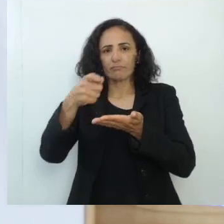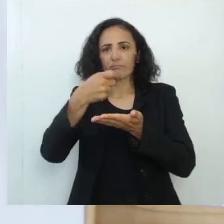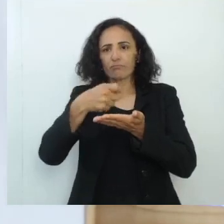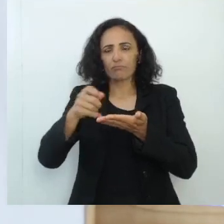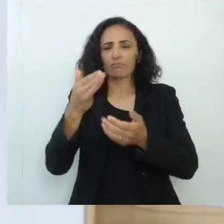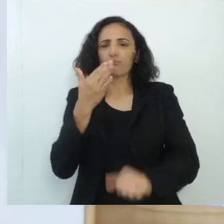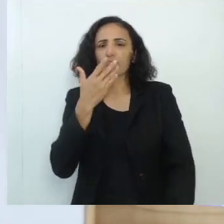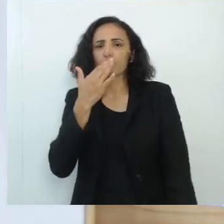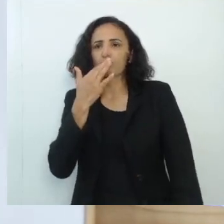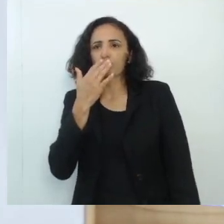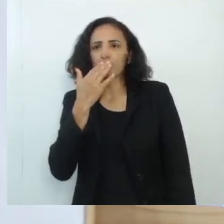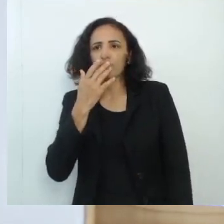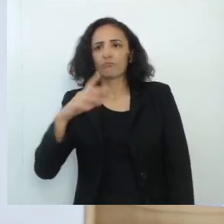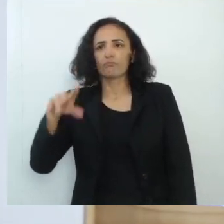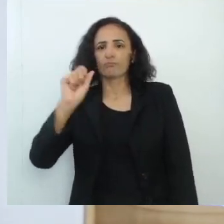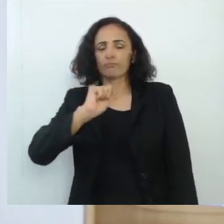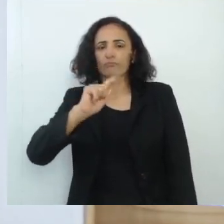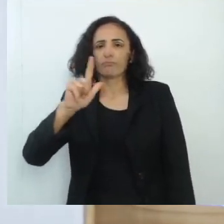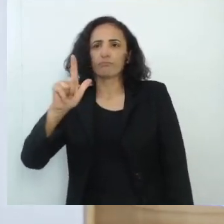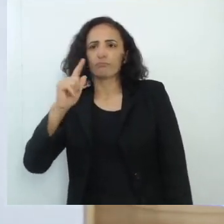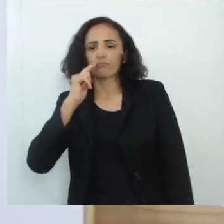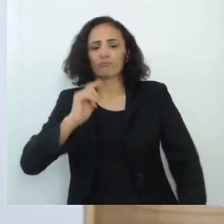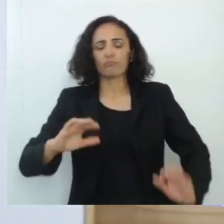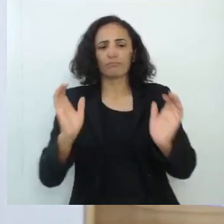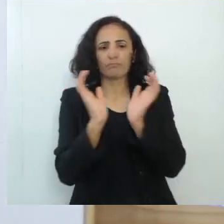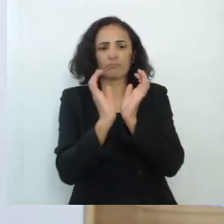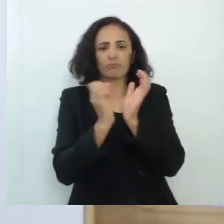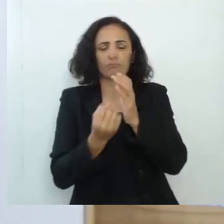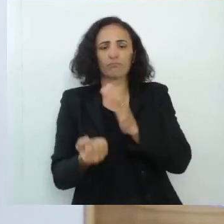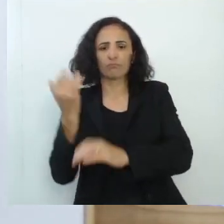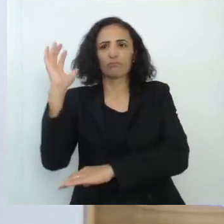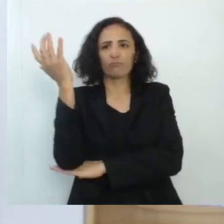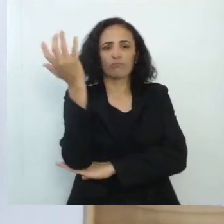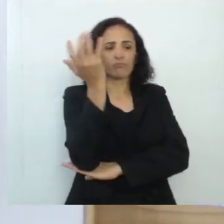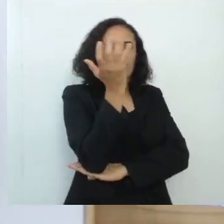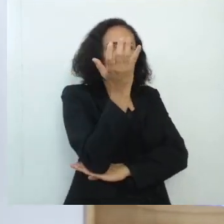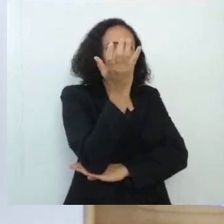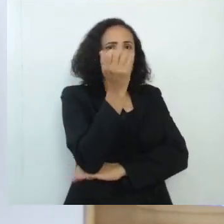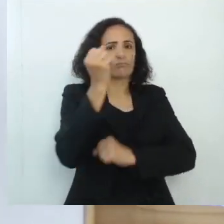planta que a gente classifica como criptógama vascular.